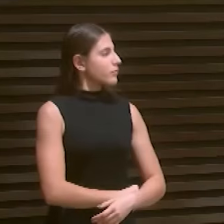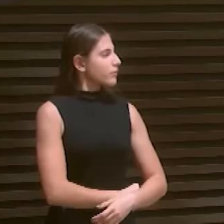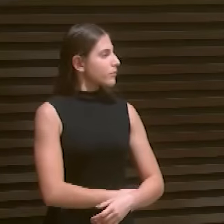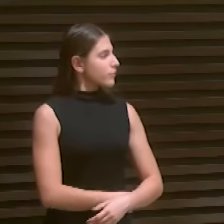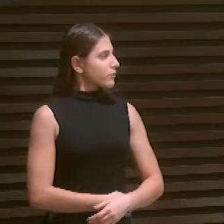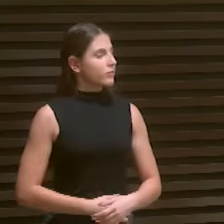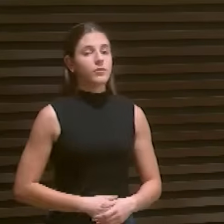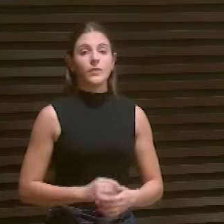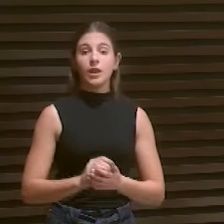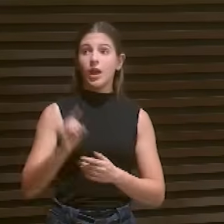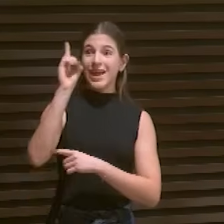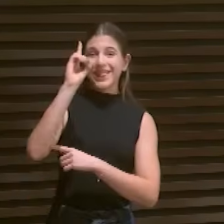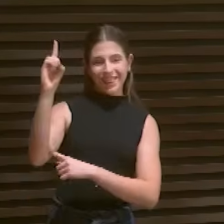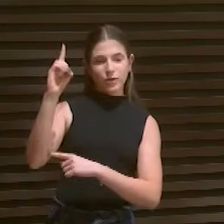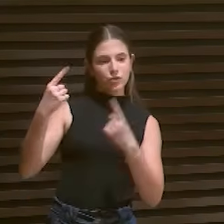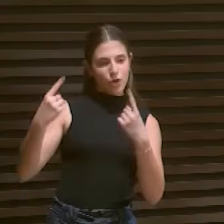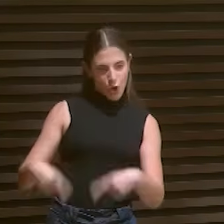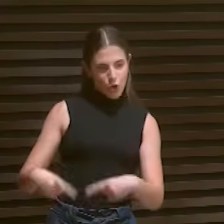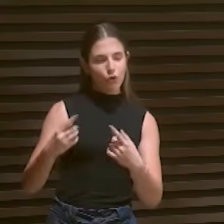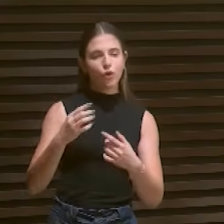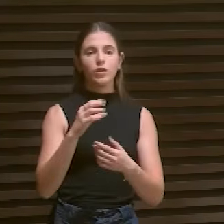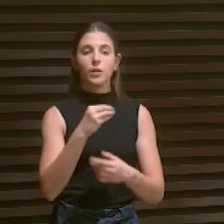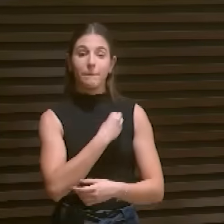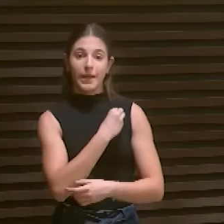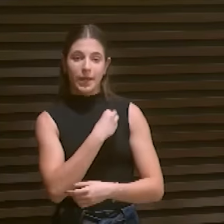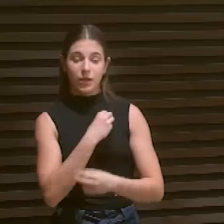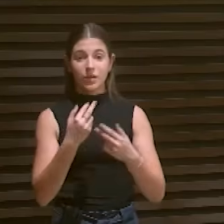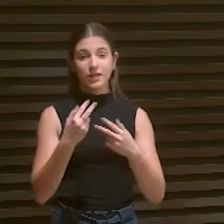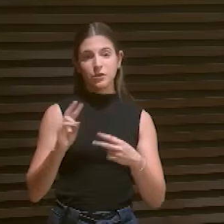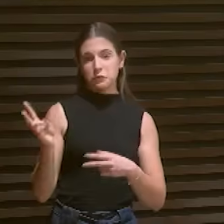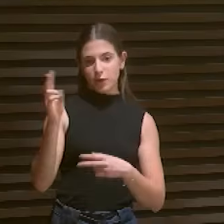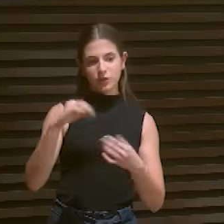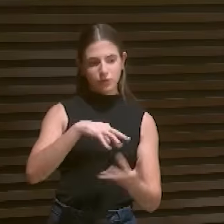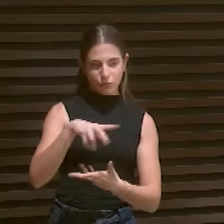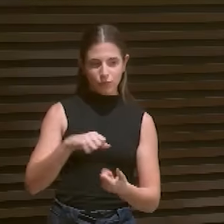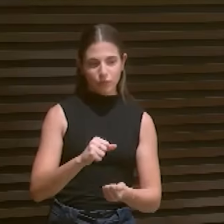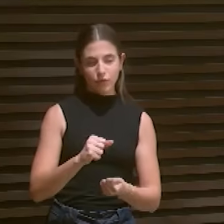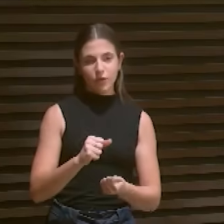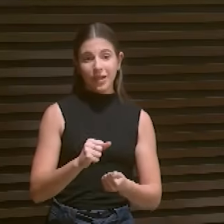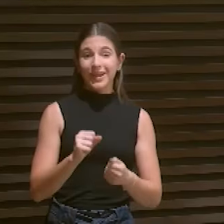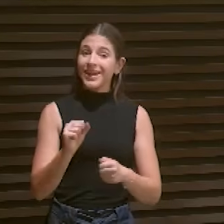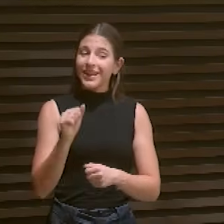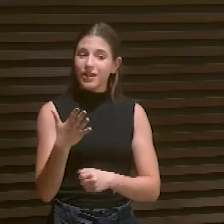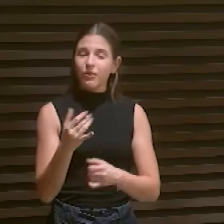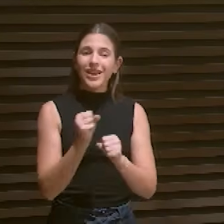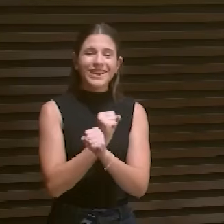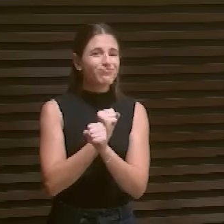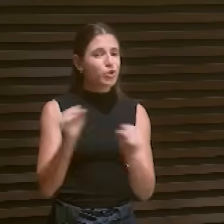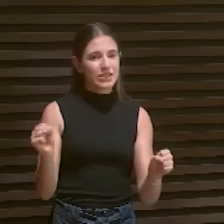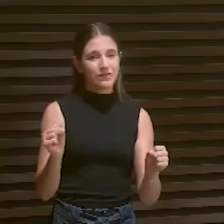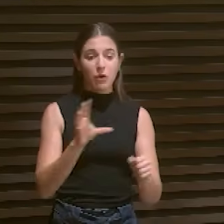Deus se opõe ao pecado e aos valores do mundo. Consequentemente, é impossível amar e servir